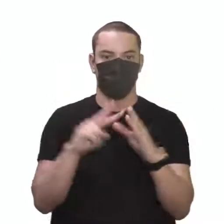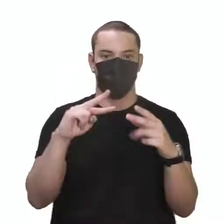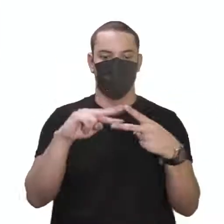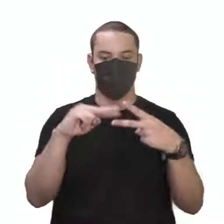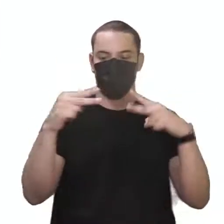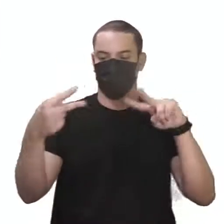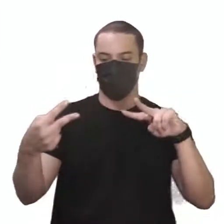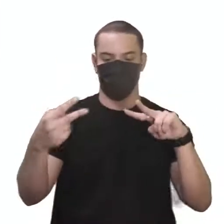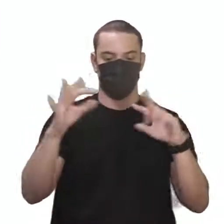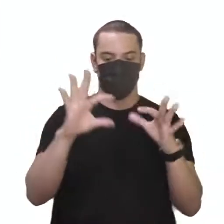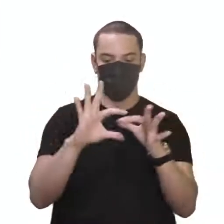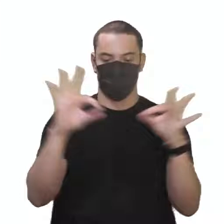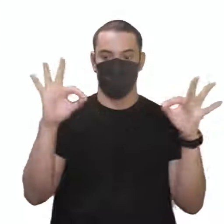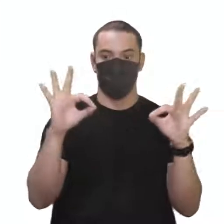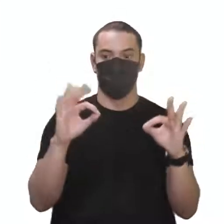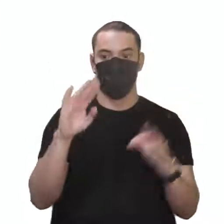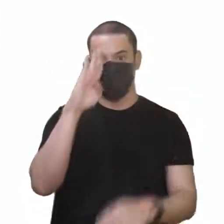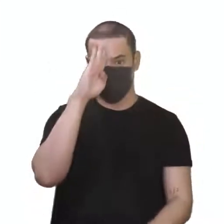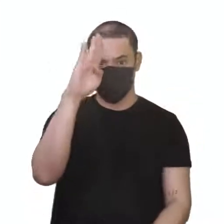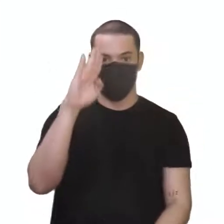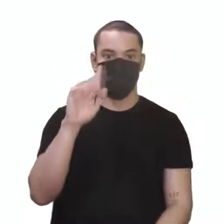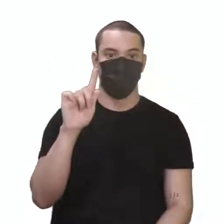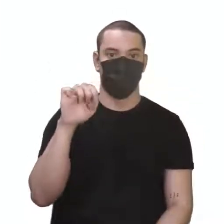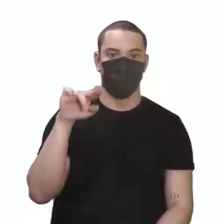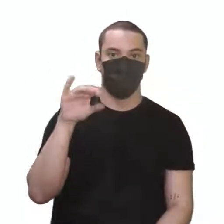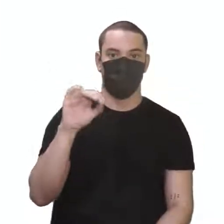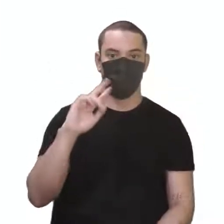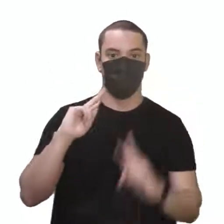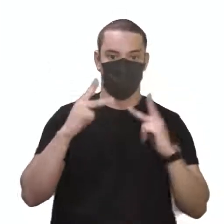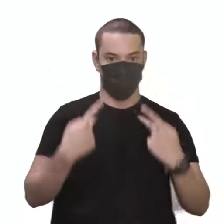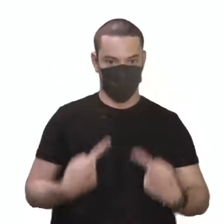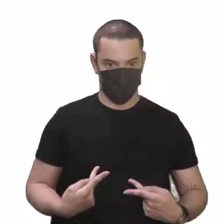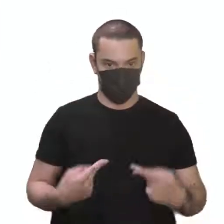enfatizando o genoma humano. Vamos falar sobre o